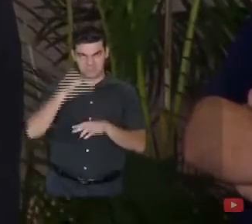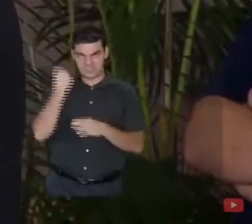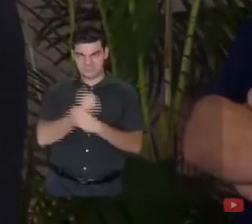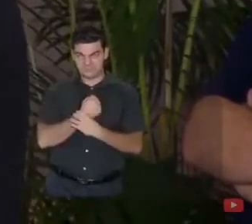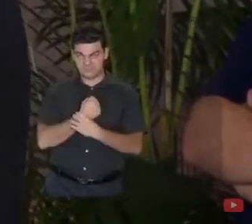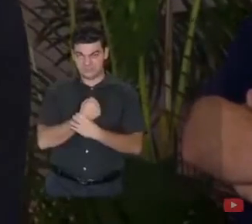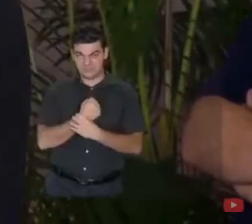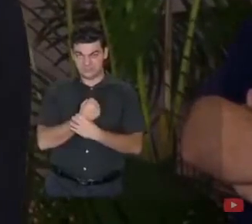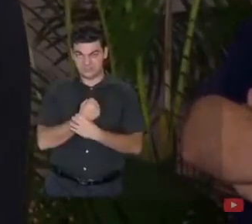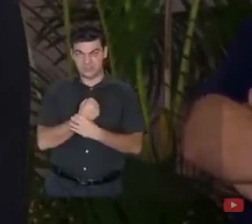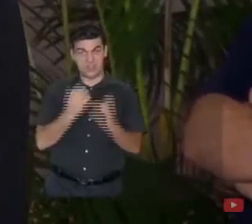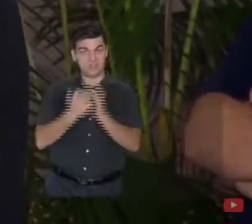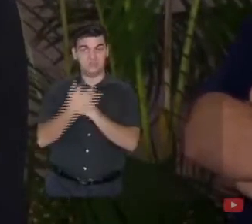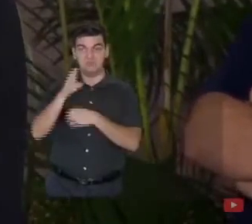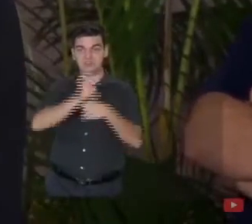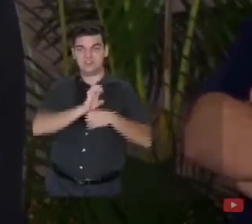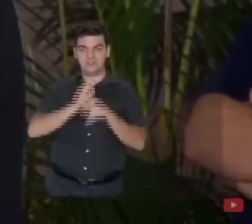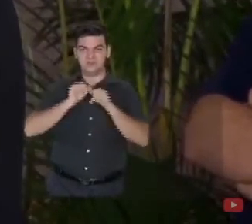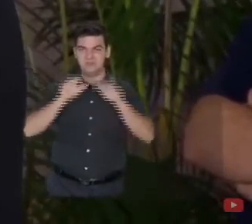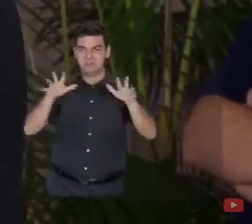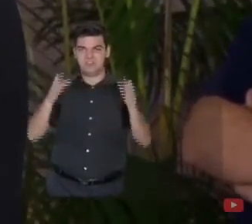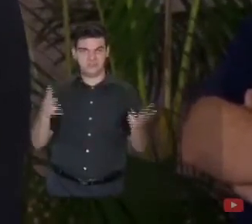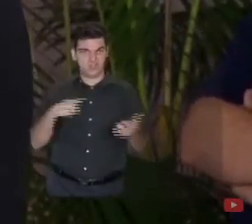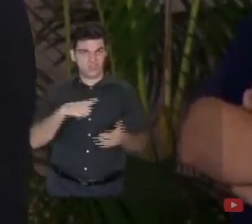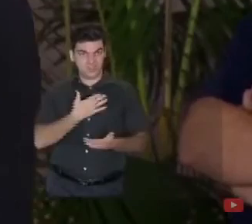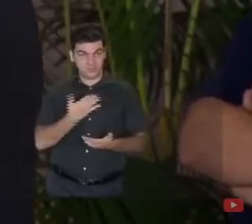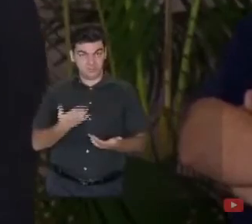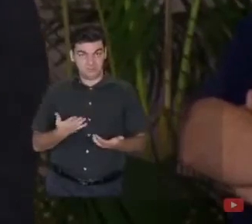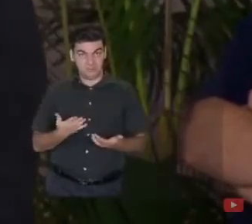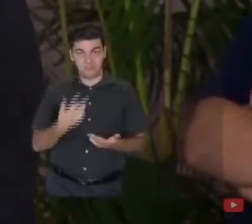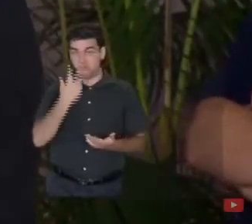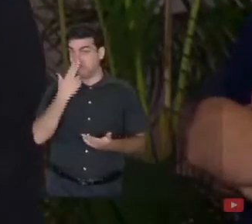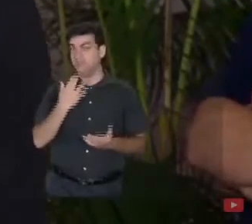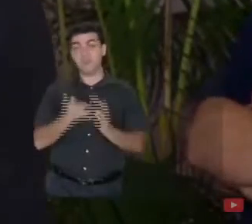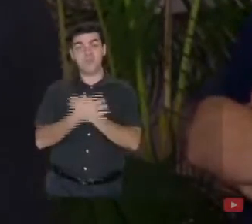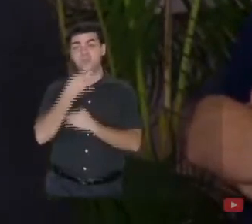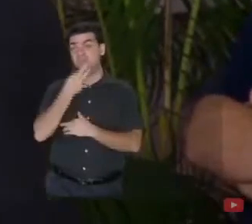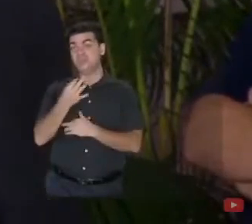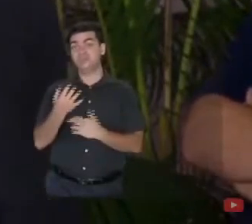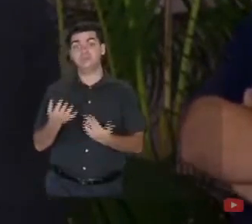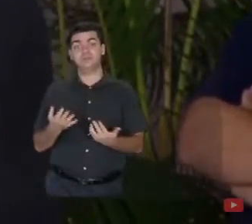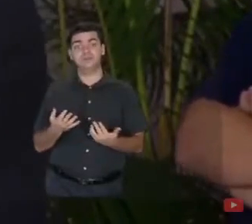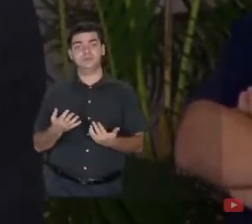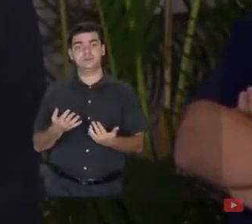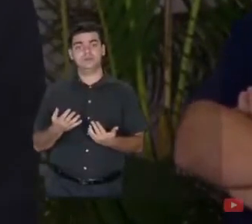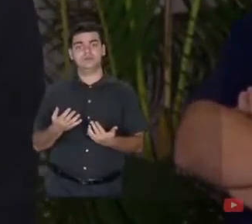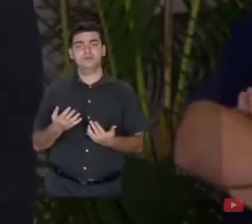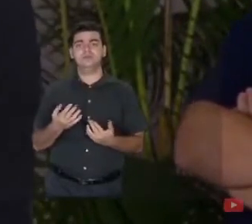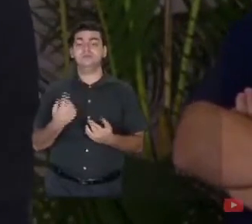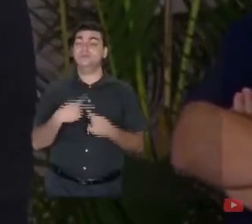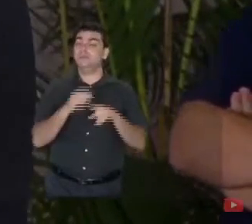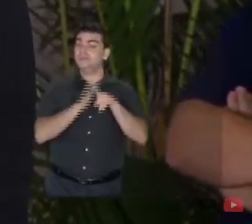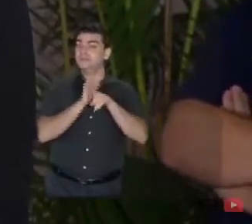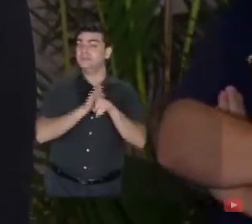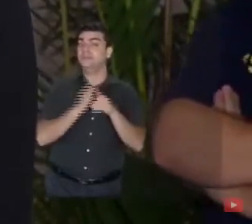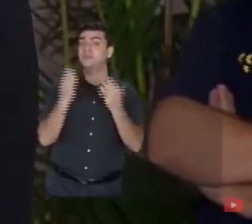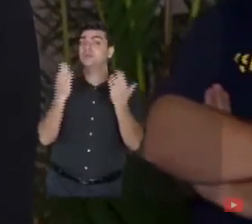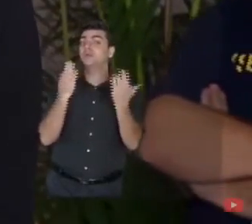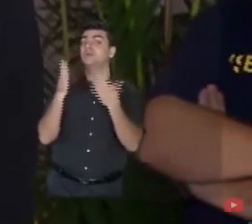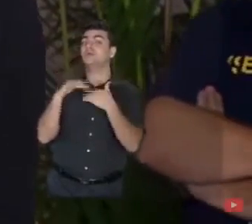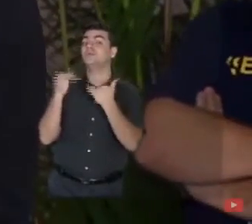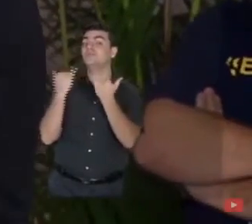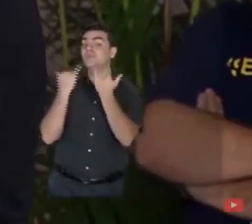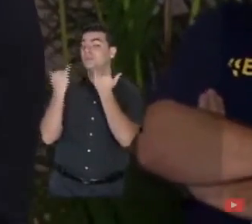Isso também está repercutindo em outros estados, não só no país. Eu gostaria que o senhor comentasse essa análise em relação aos